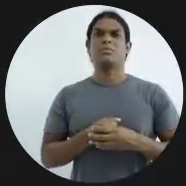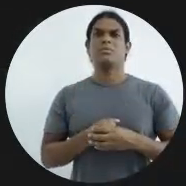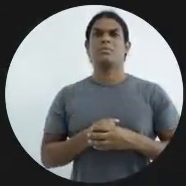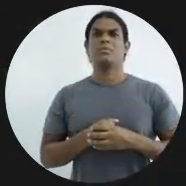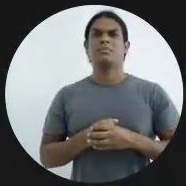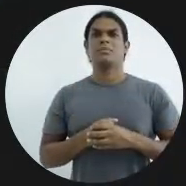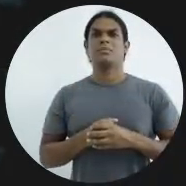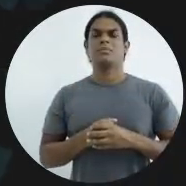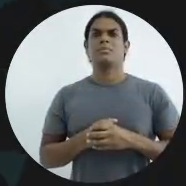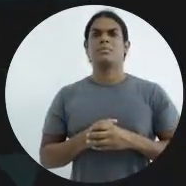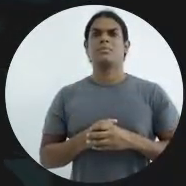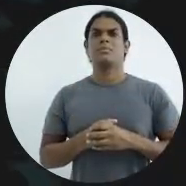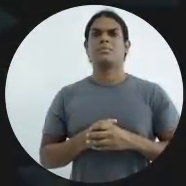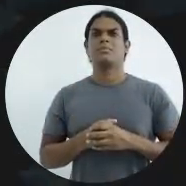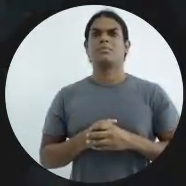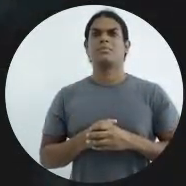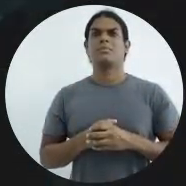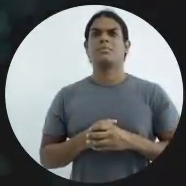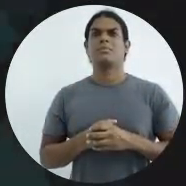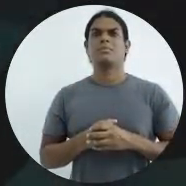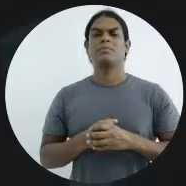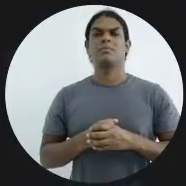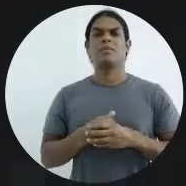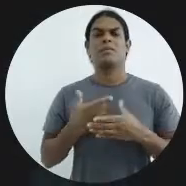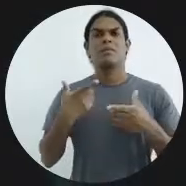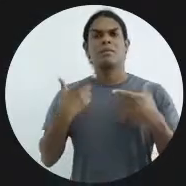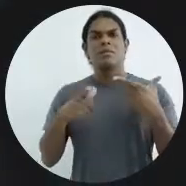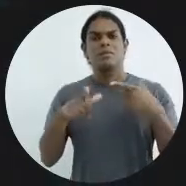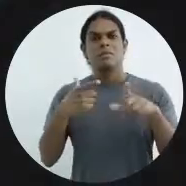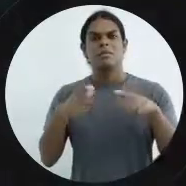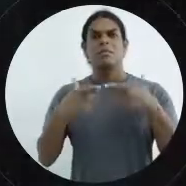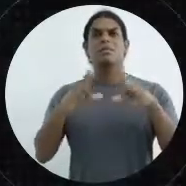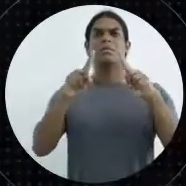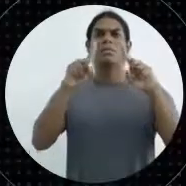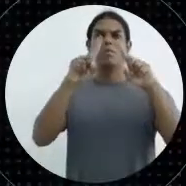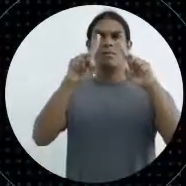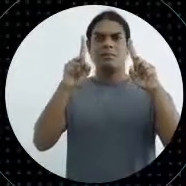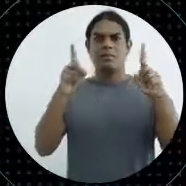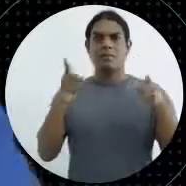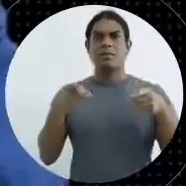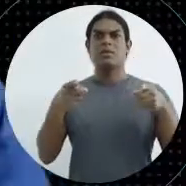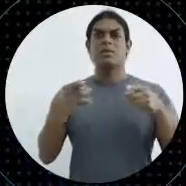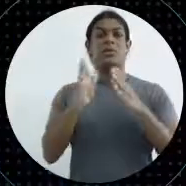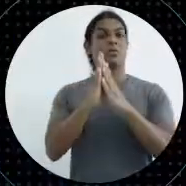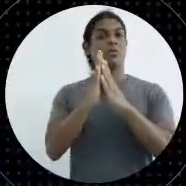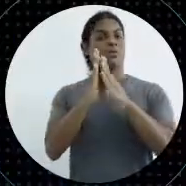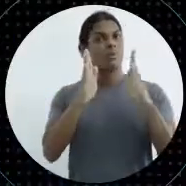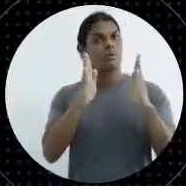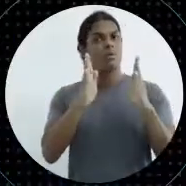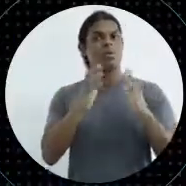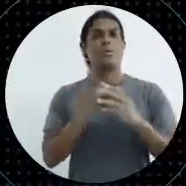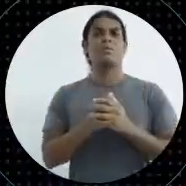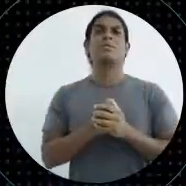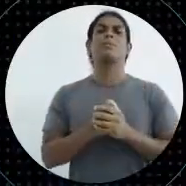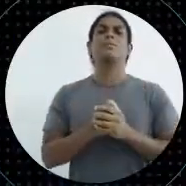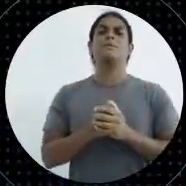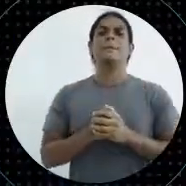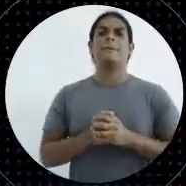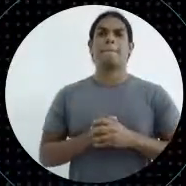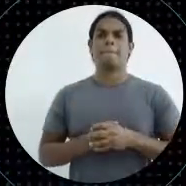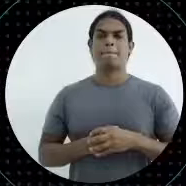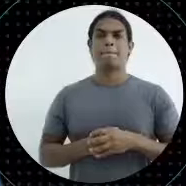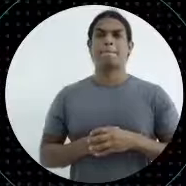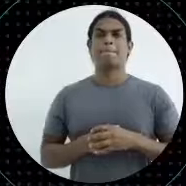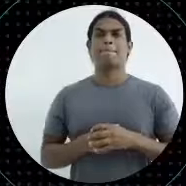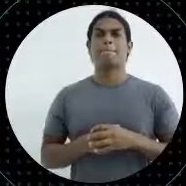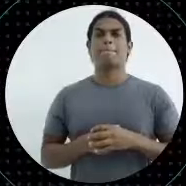próprio elemento. Então, vamos dizer que a gente está trabalhando com um parágrafo. Quando a gente coloca this, a gente está se referindo a este parágrafo que a gente está usando.